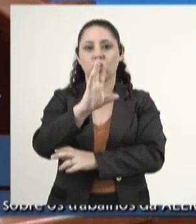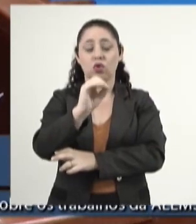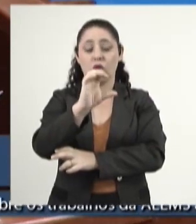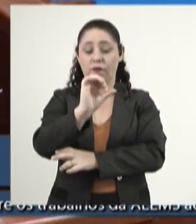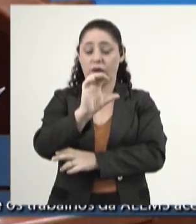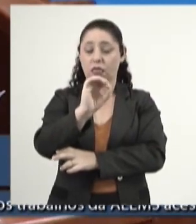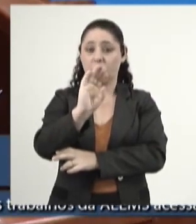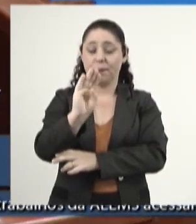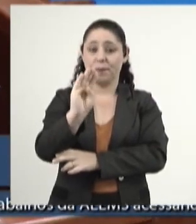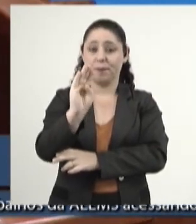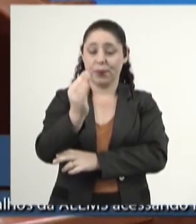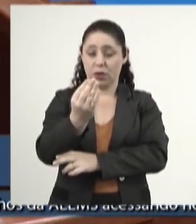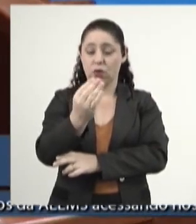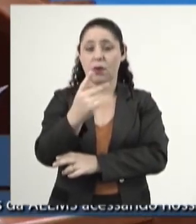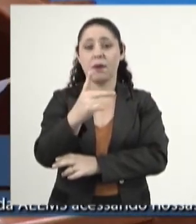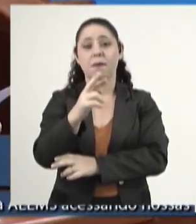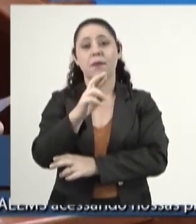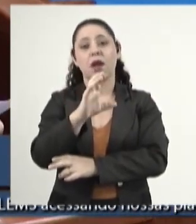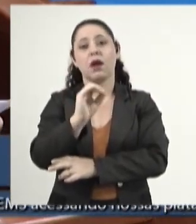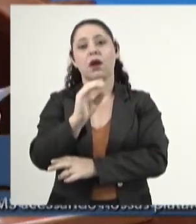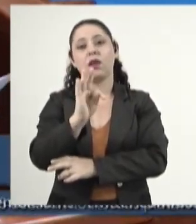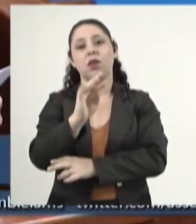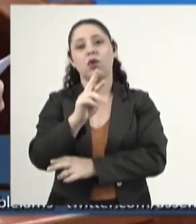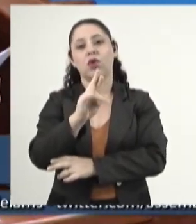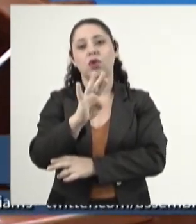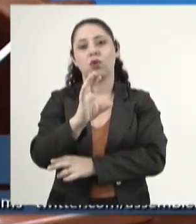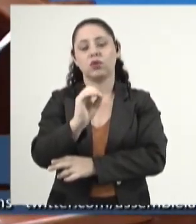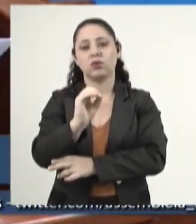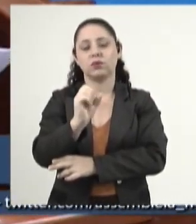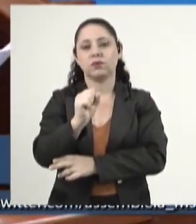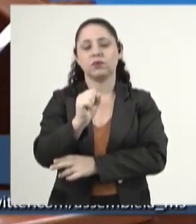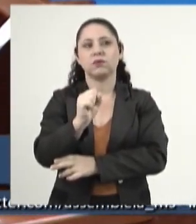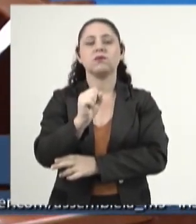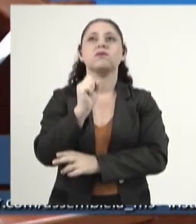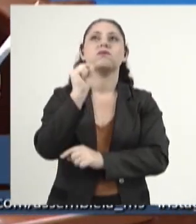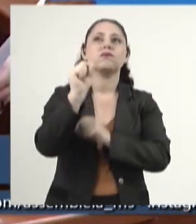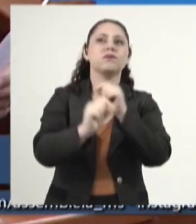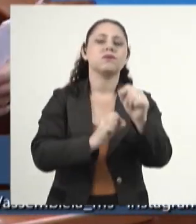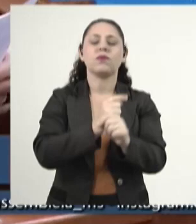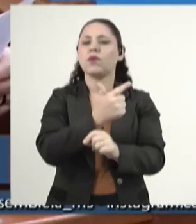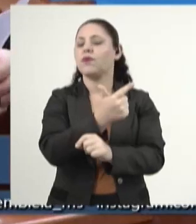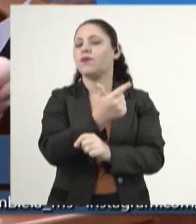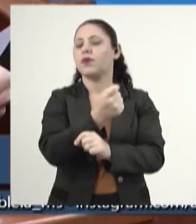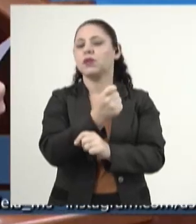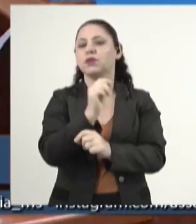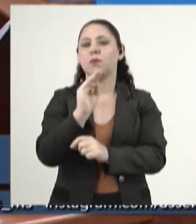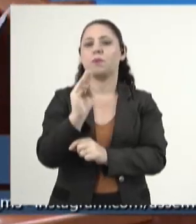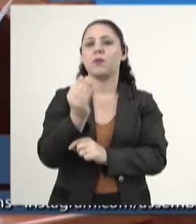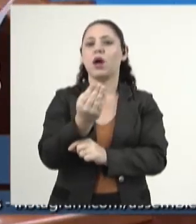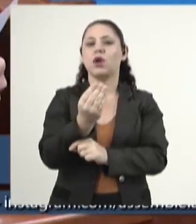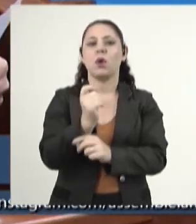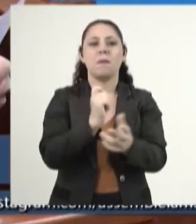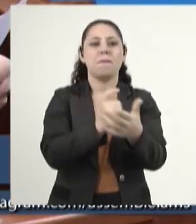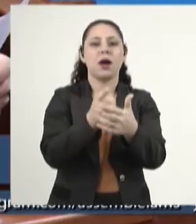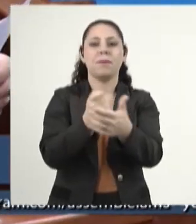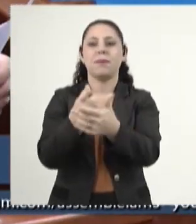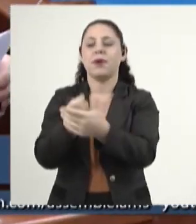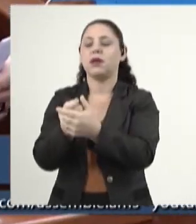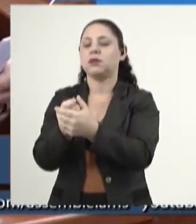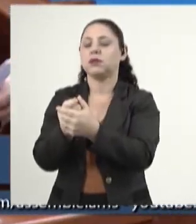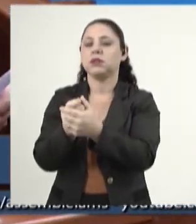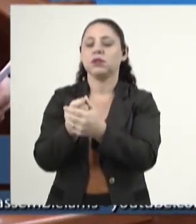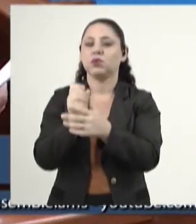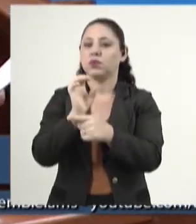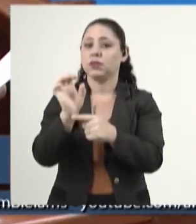bilhões de precatórios não pagos. 20 bilhões de compensação para os estados